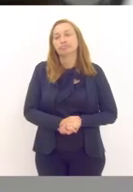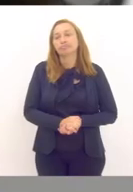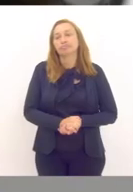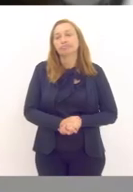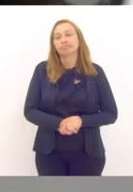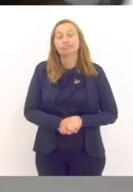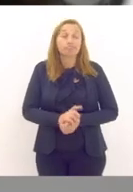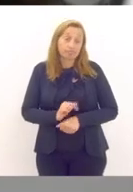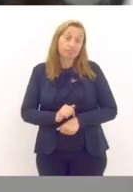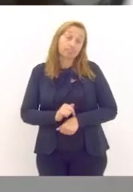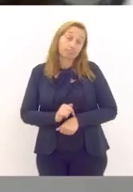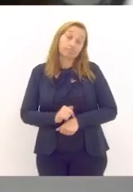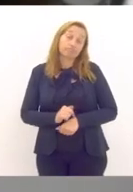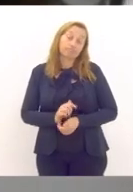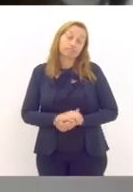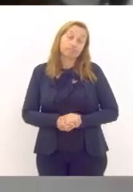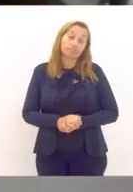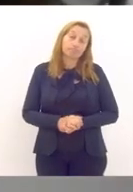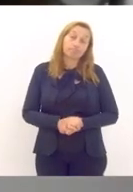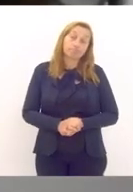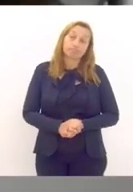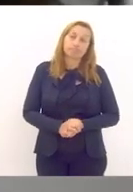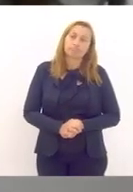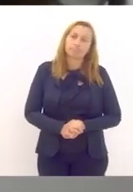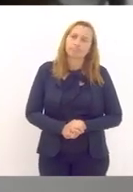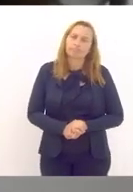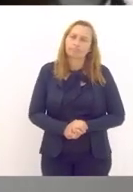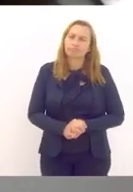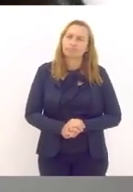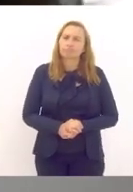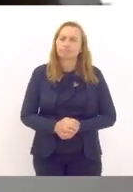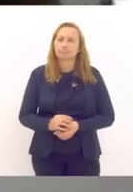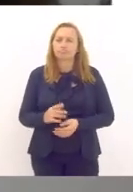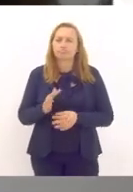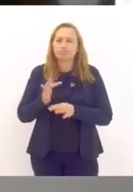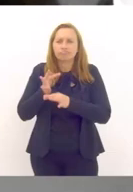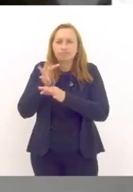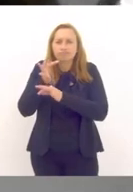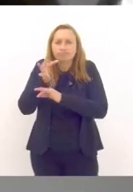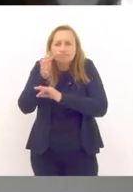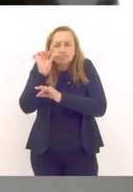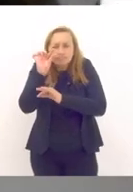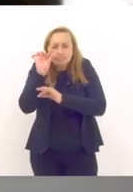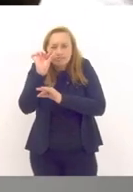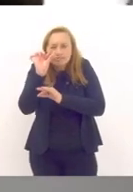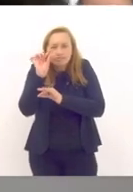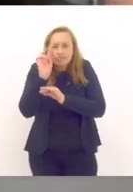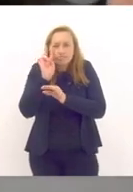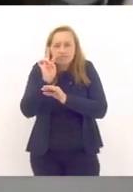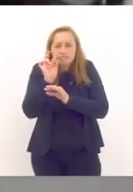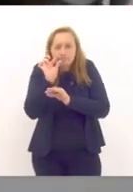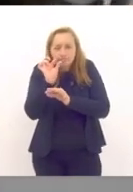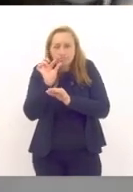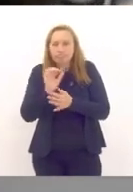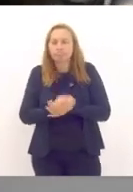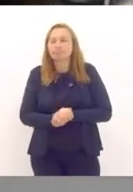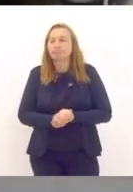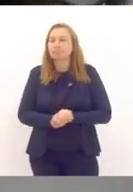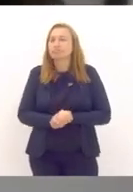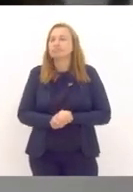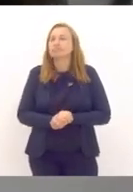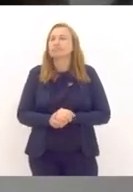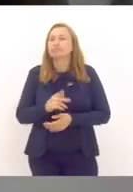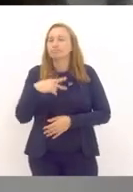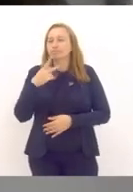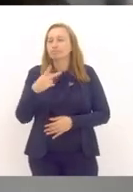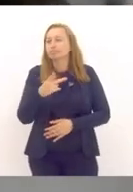o momento, é o momento. E, olhando um pouquinho para frente, eu até estou me dando um ofício para o meu